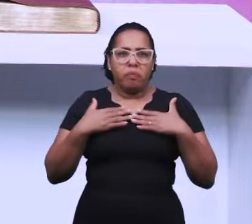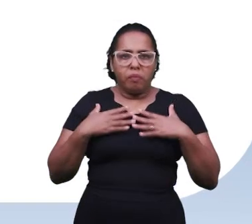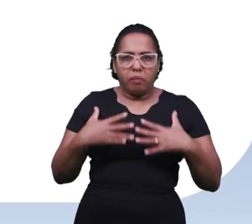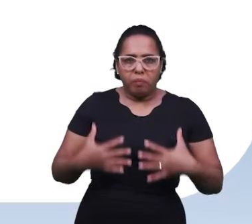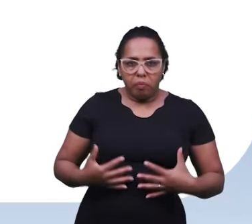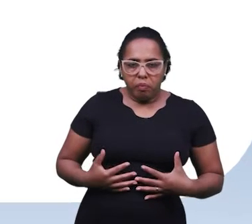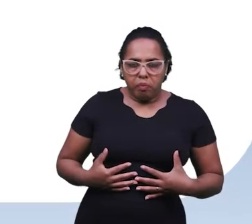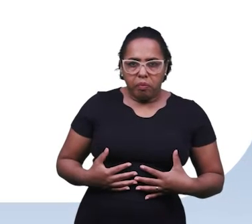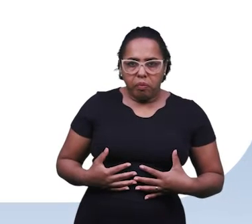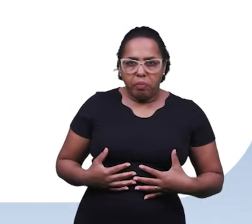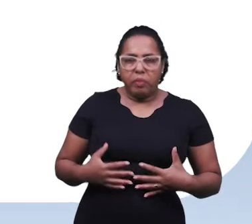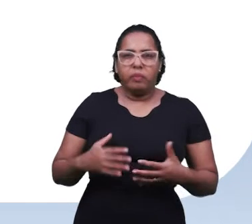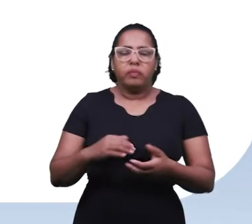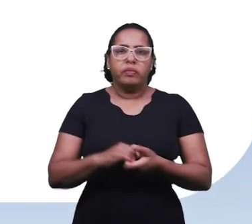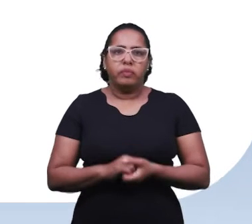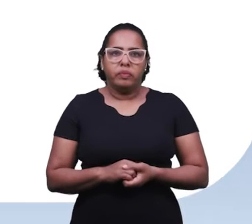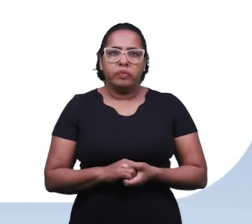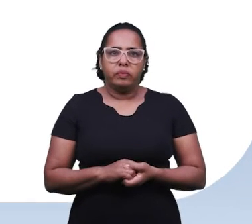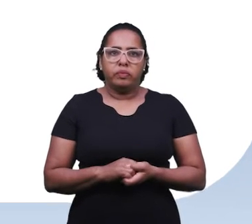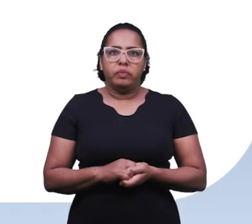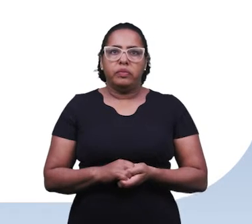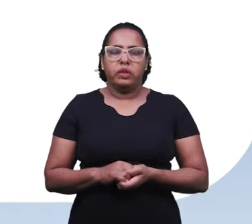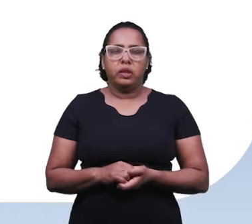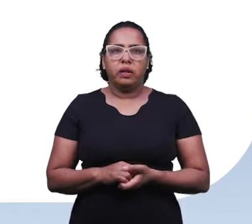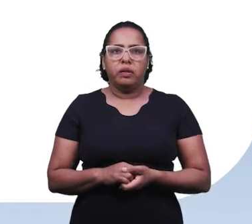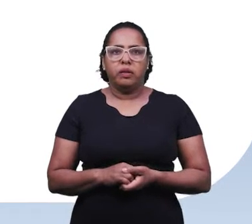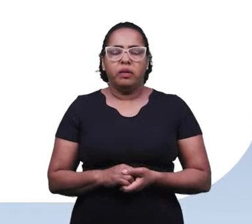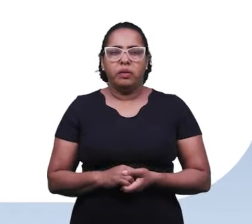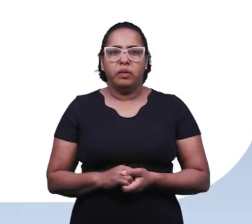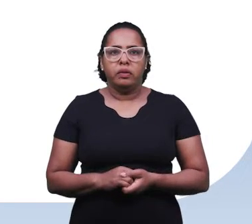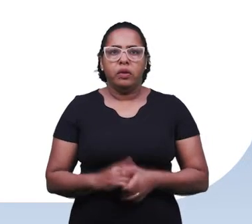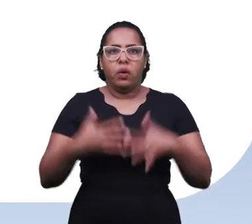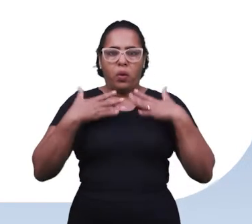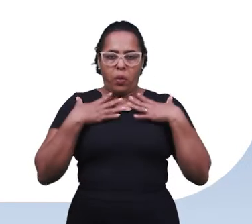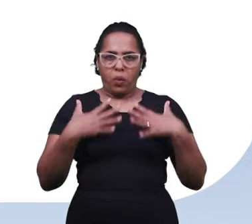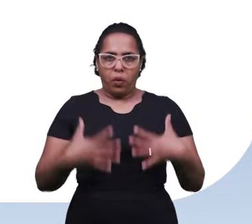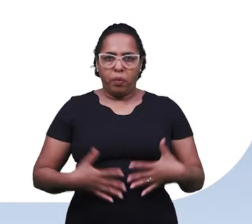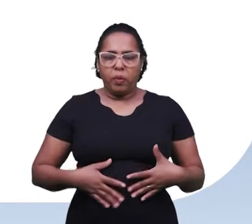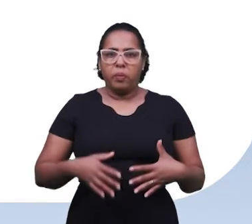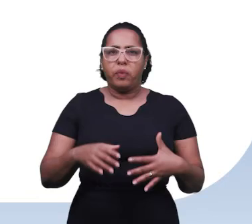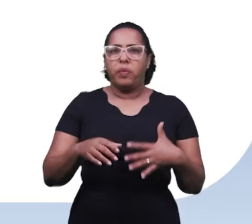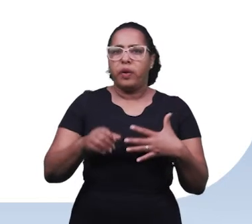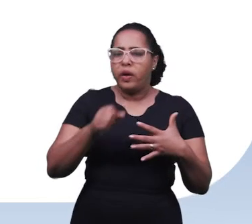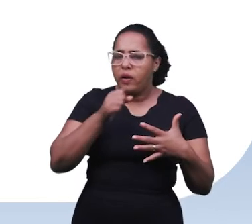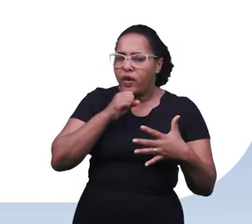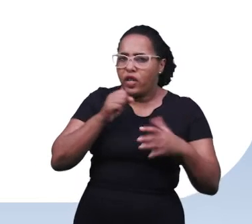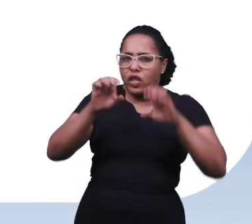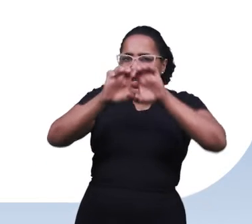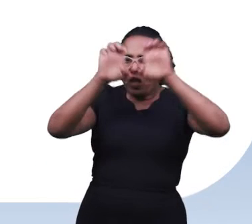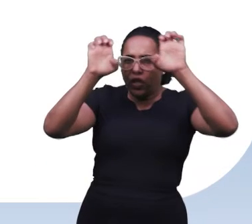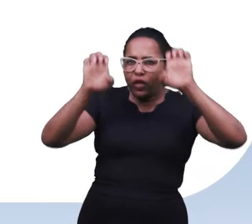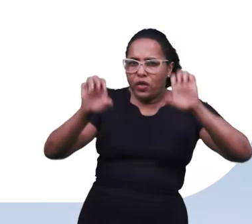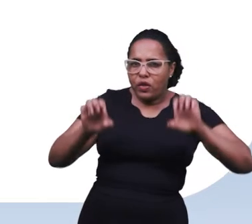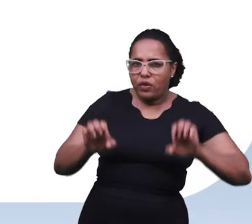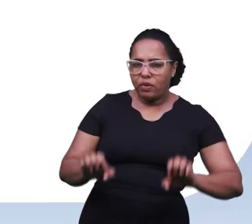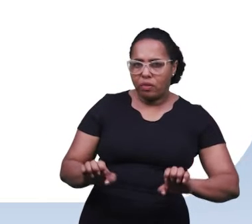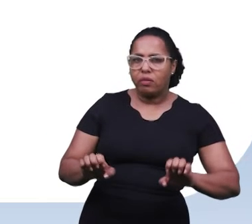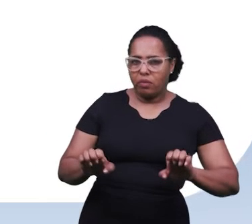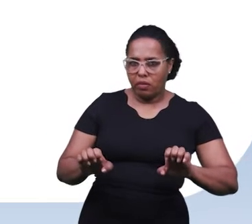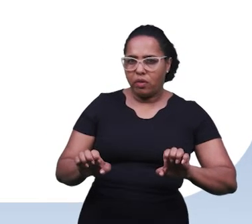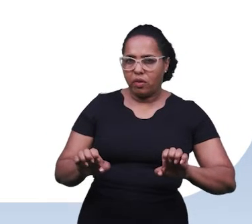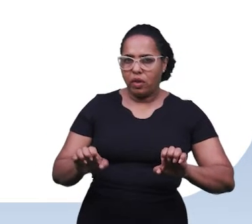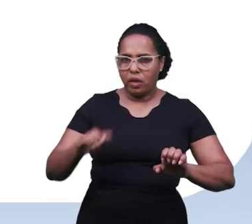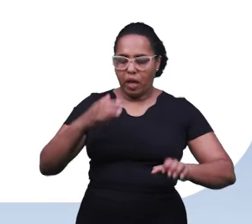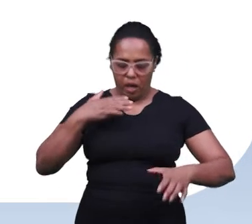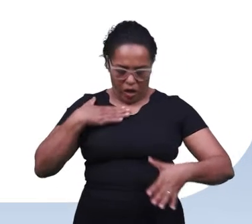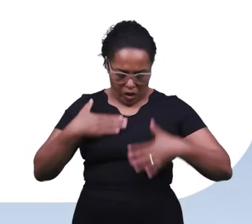Biologicamente, nós consideramos como um momento onde o corpo humano tem um envelhecimento de suas estruturas e